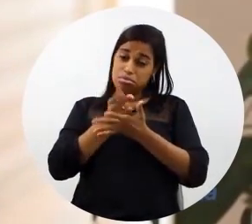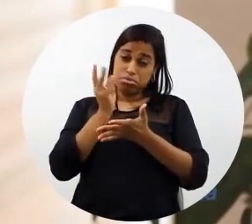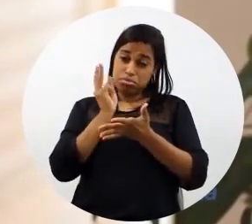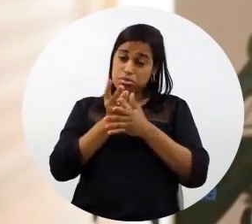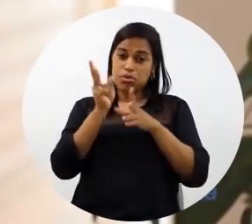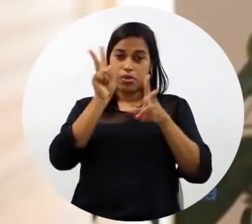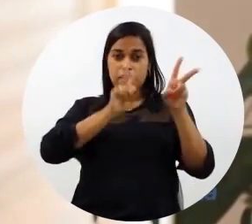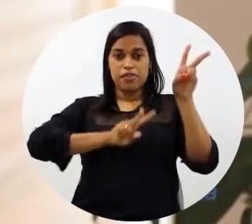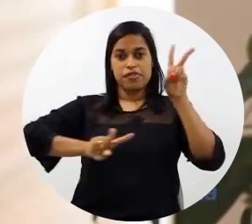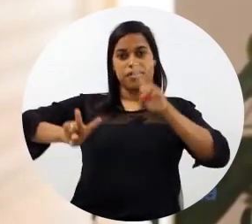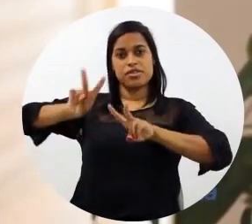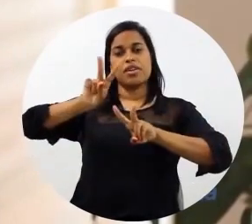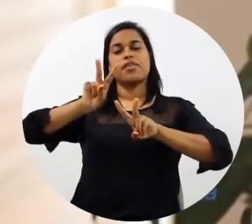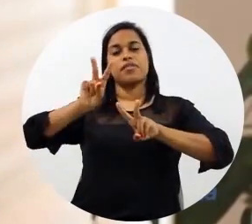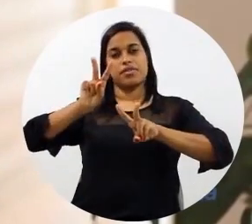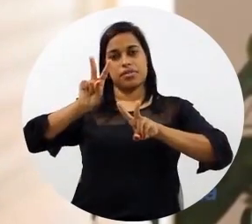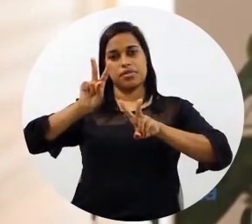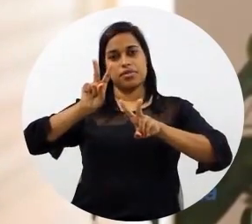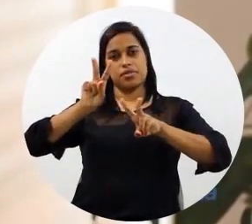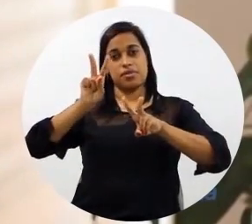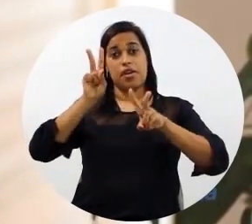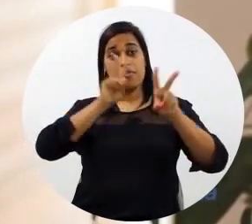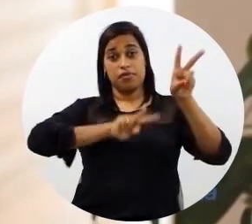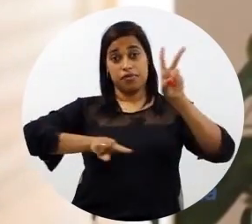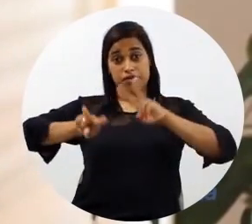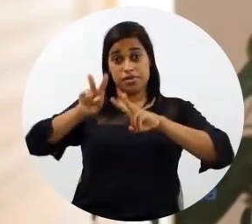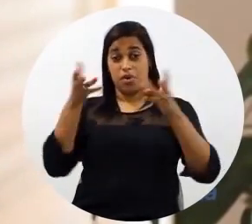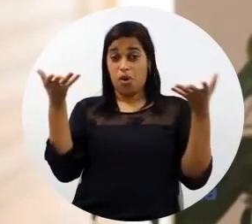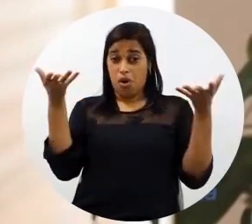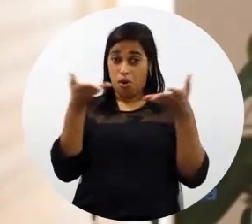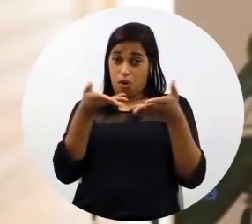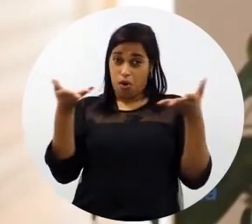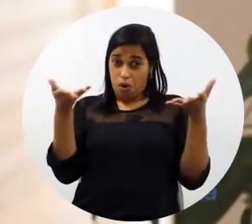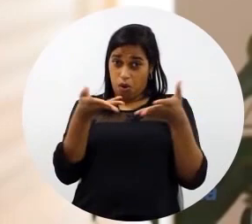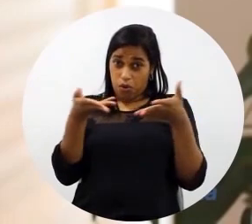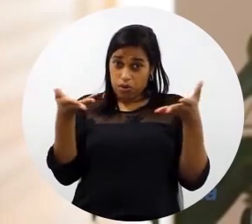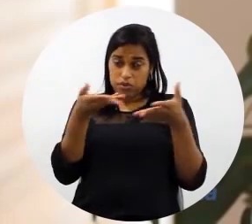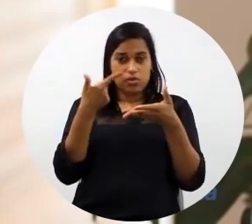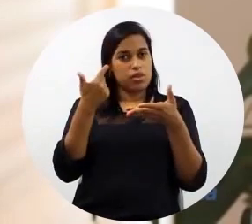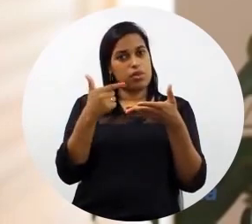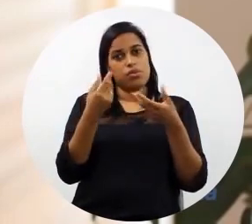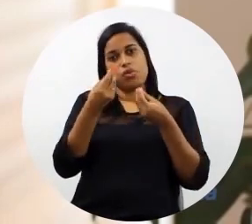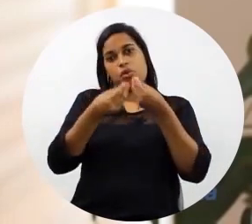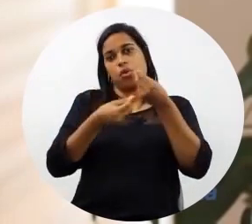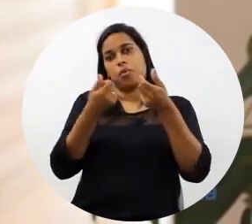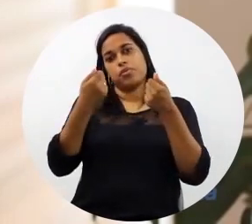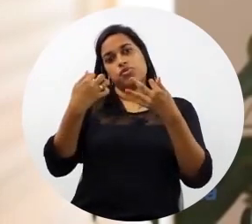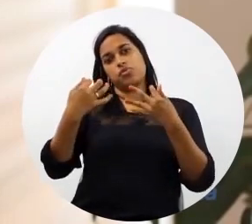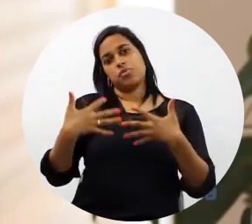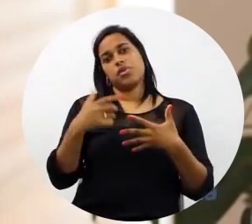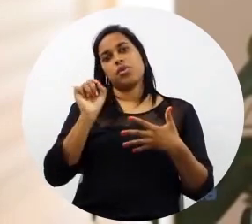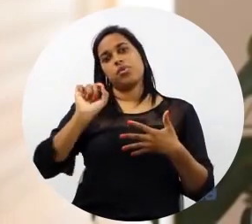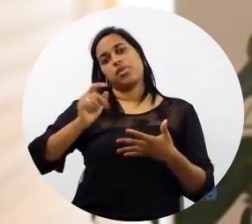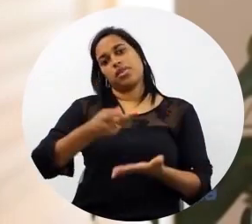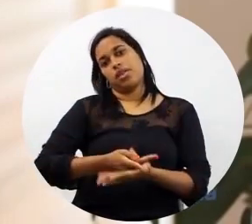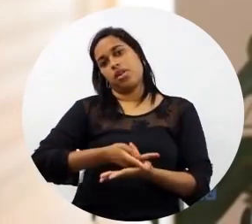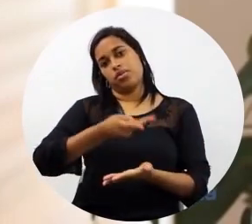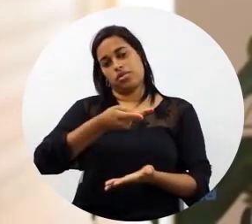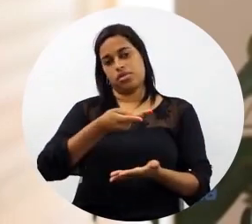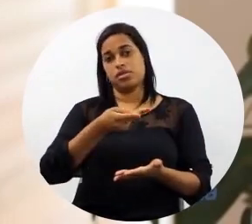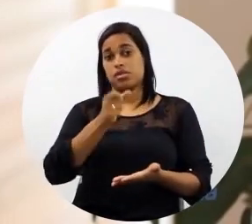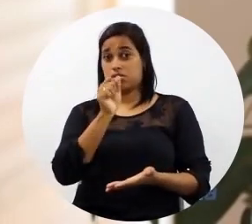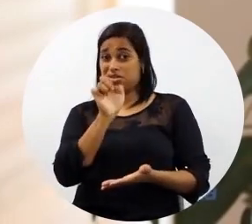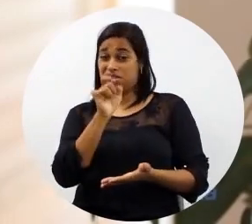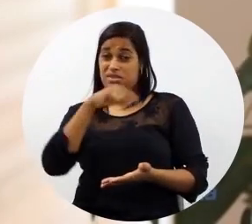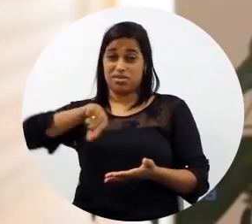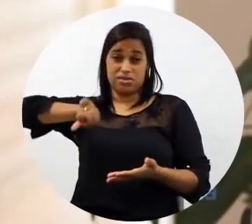que é visível. Então, a visão do fenômeno, ele não dá conta em si mesmo do que está acontecendo. E se a